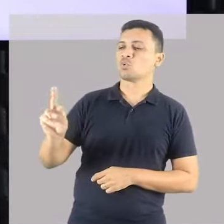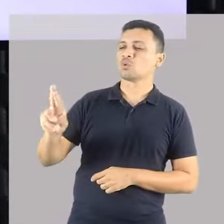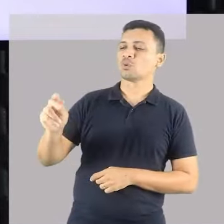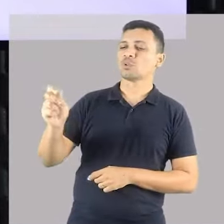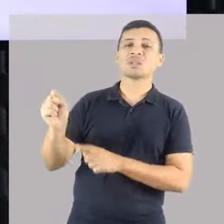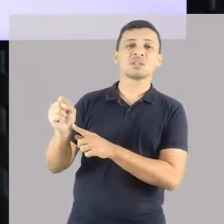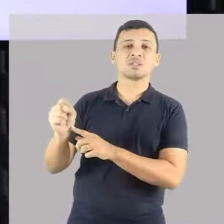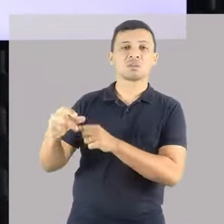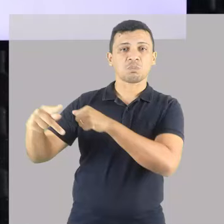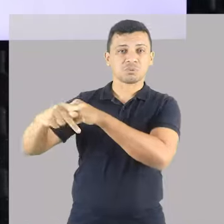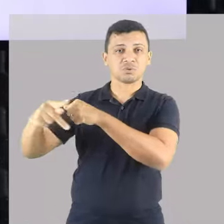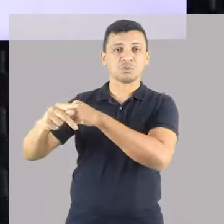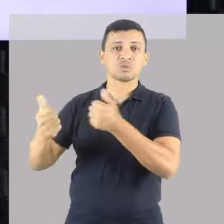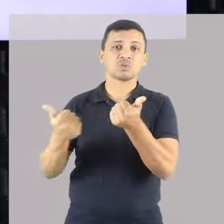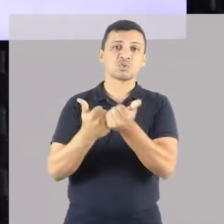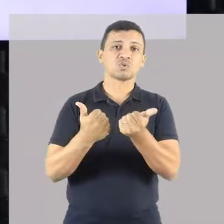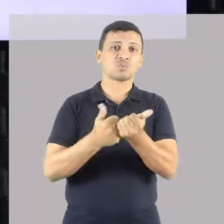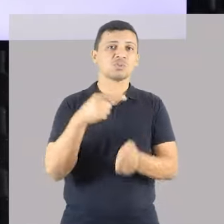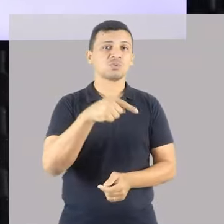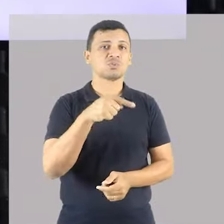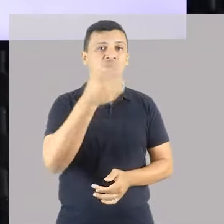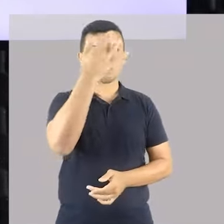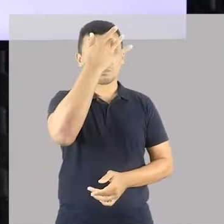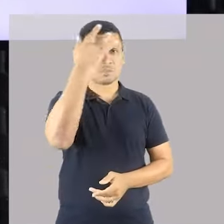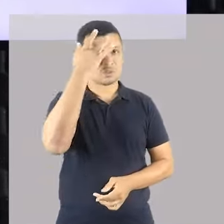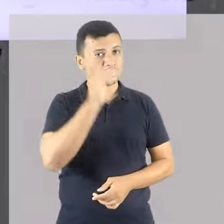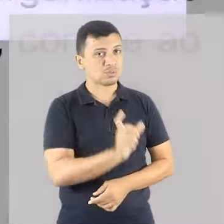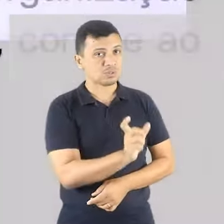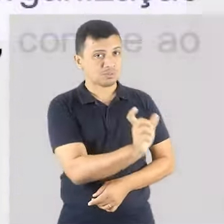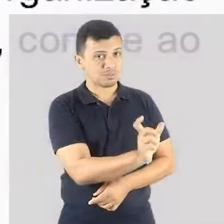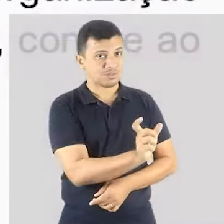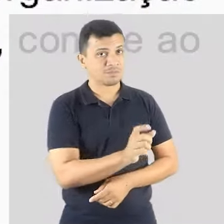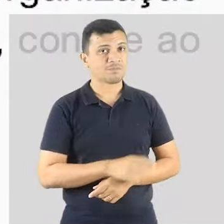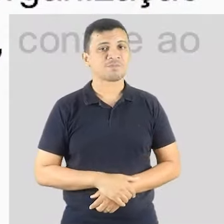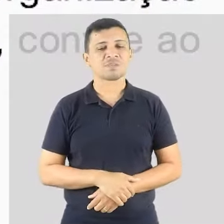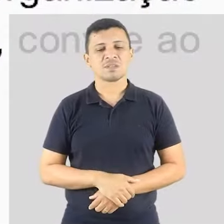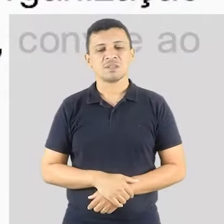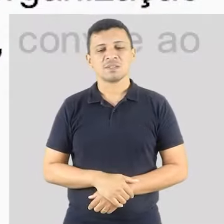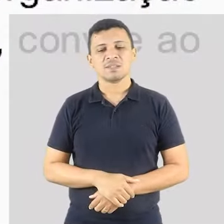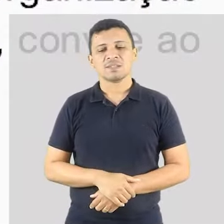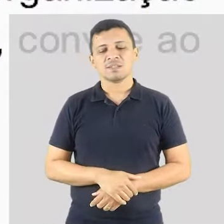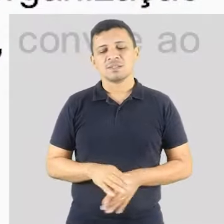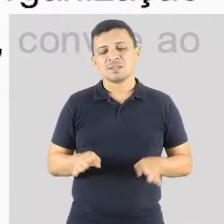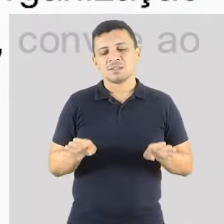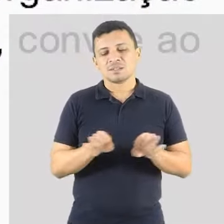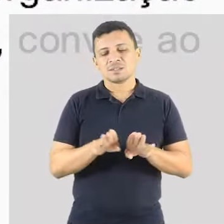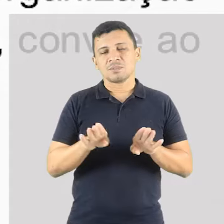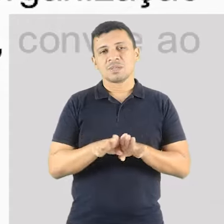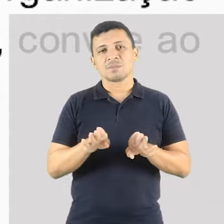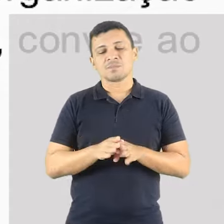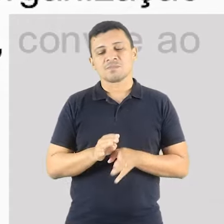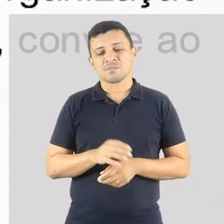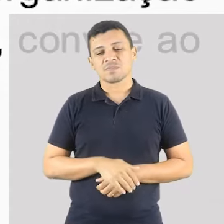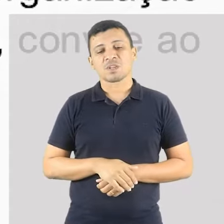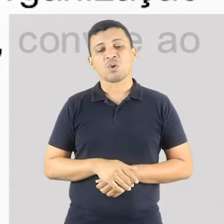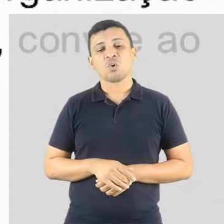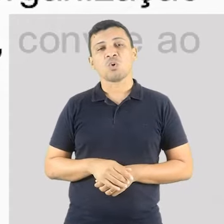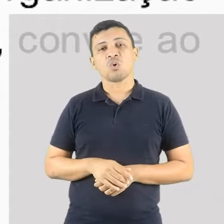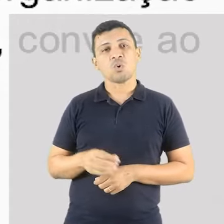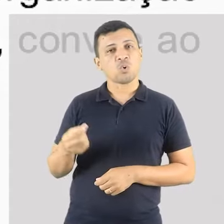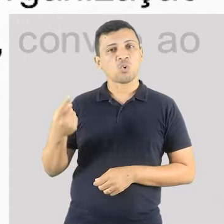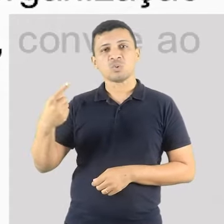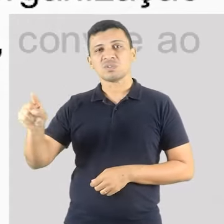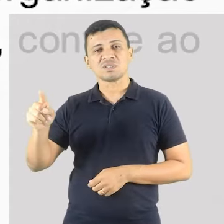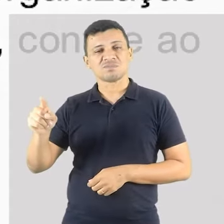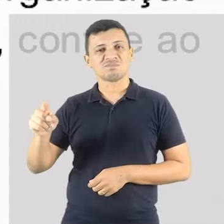substituindo pessoas estabelece a sequência do texto aí ele diz mais né outras que verdadeiramente